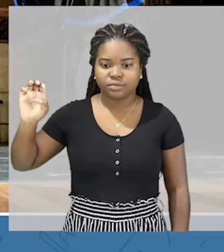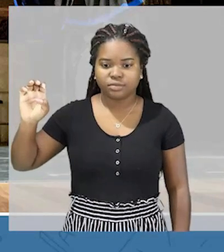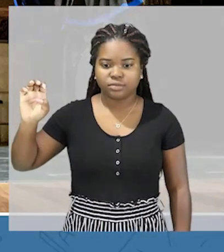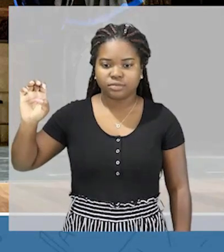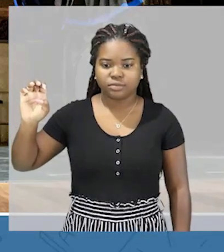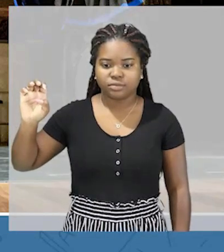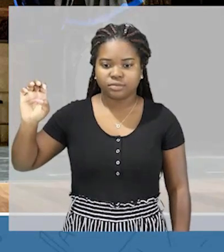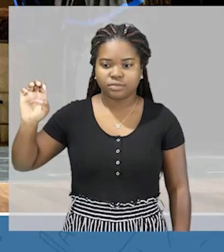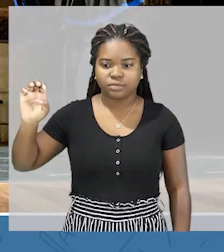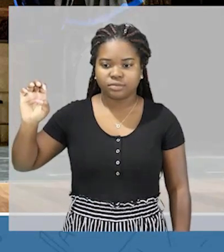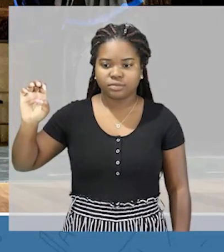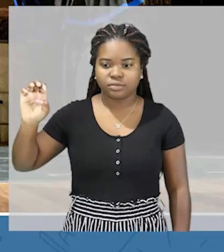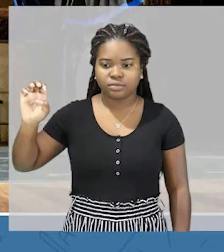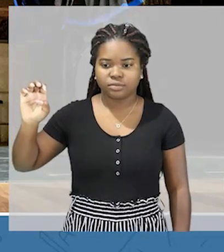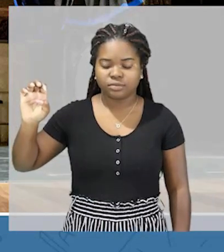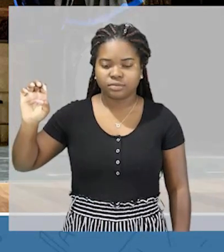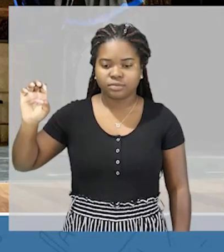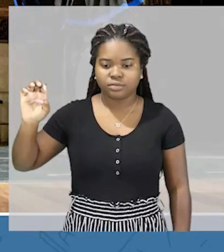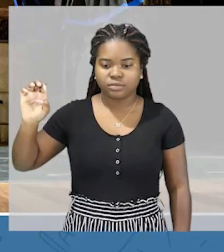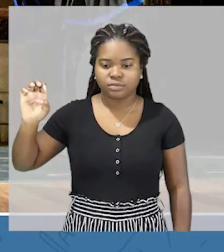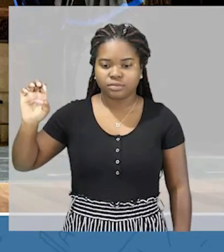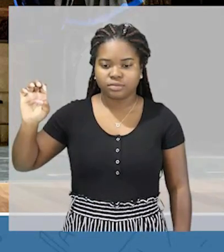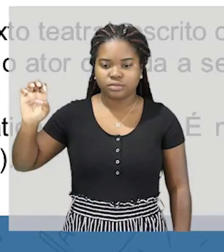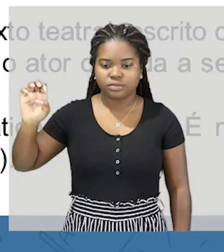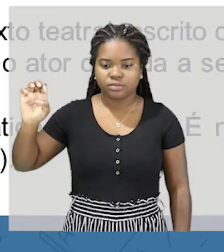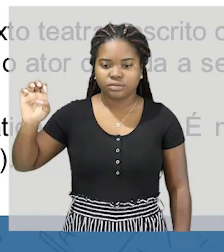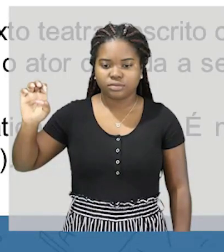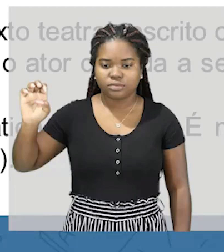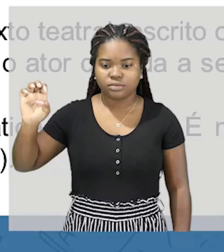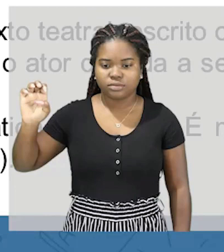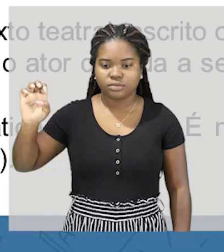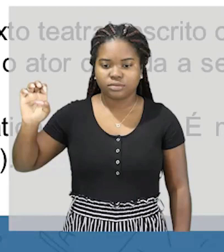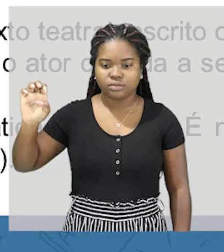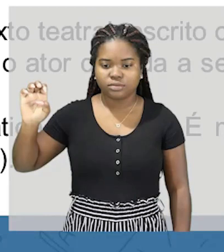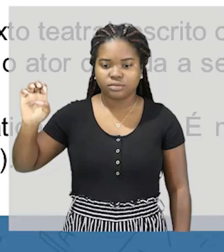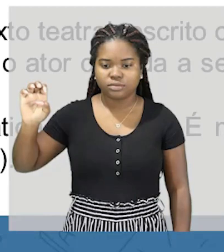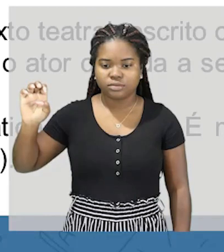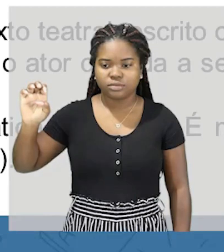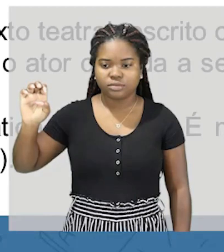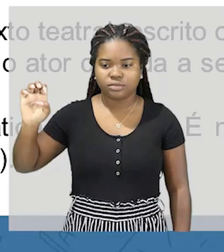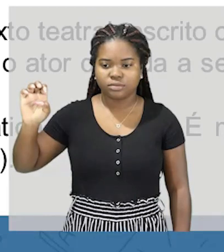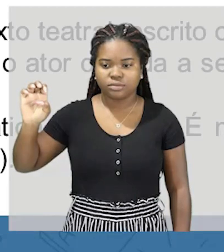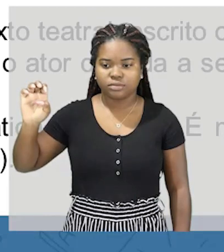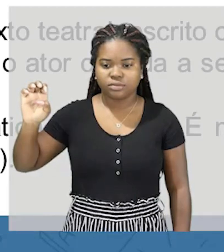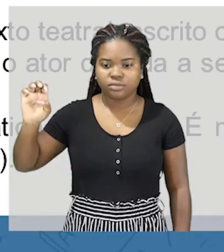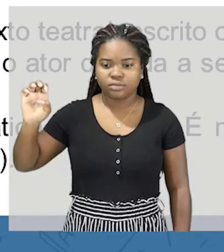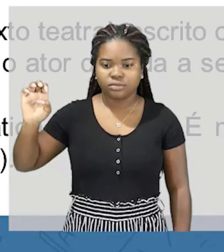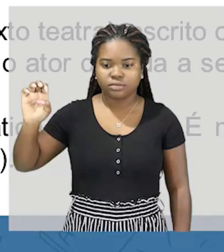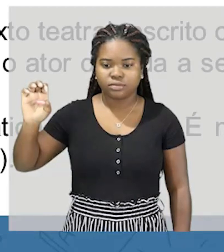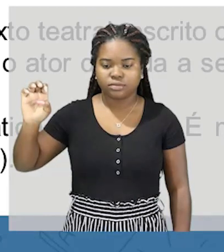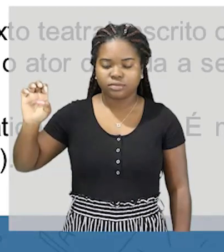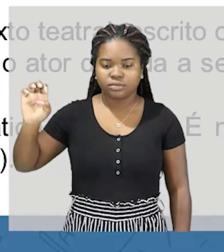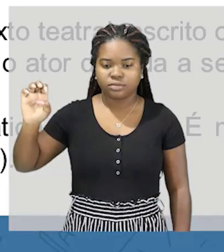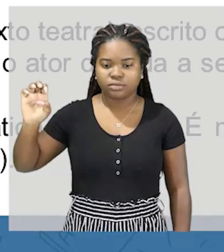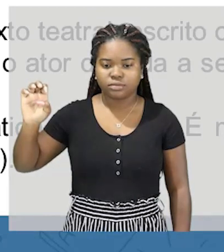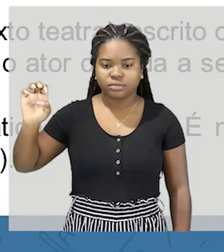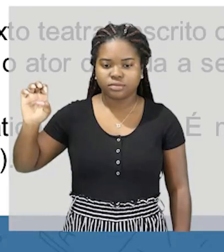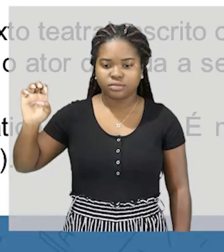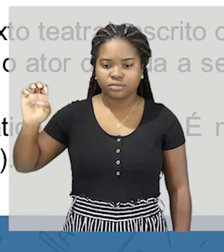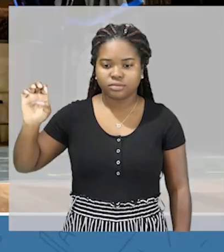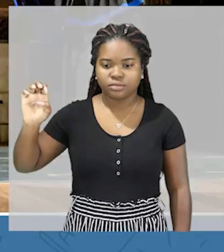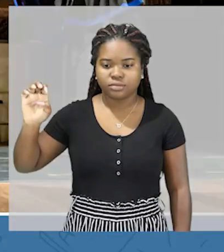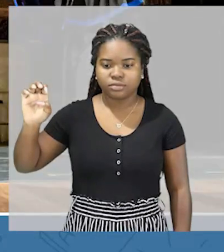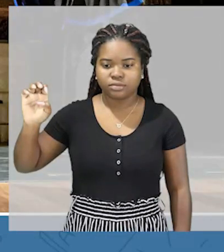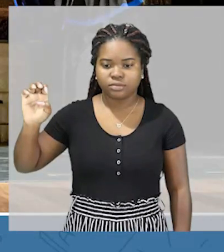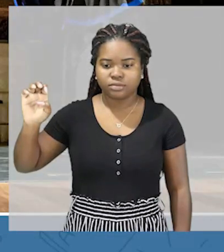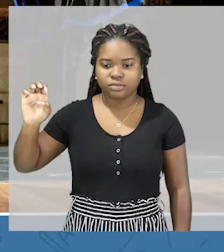corpo, é um dos organizadores fundamentais da gramática do teatro. É no gesto e também na voz que o ator cria a sua personagem, a